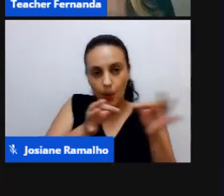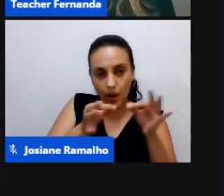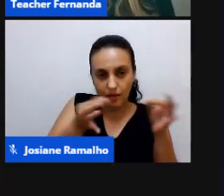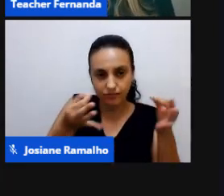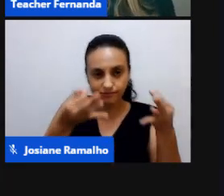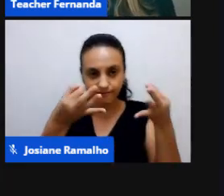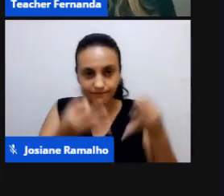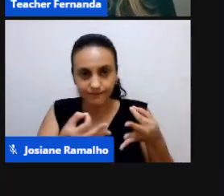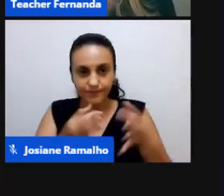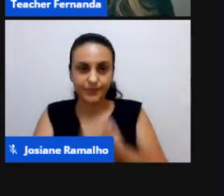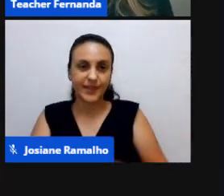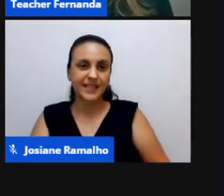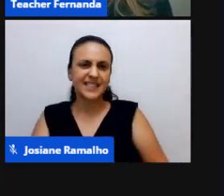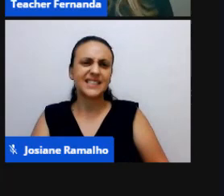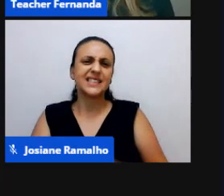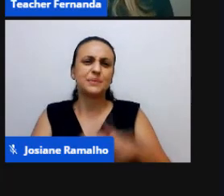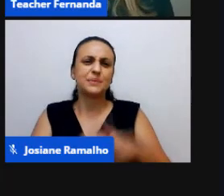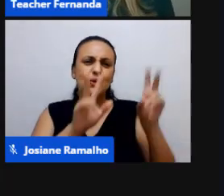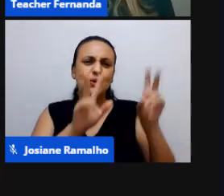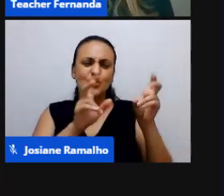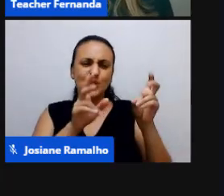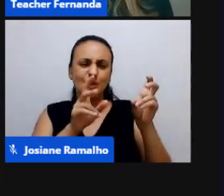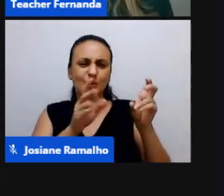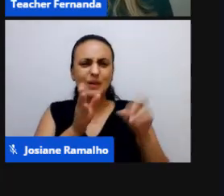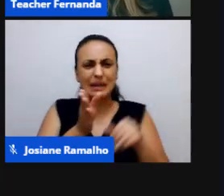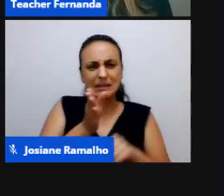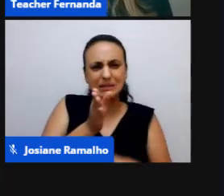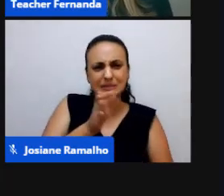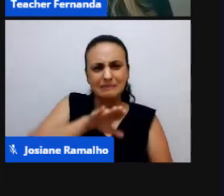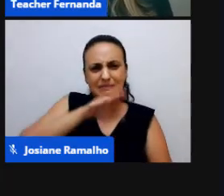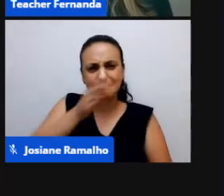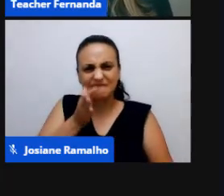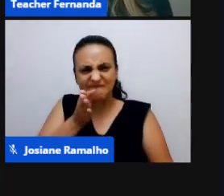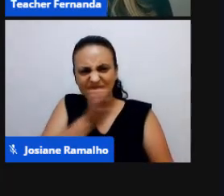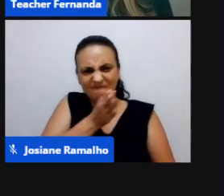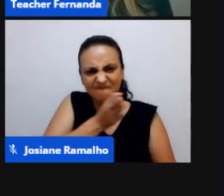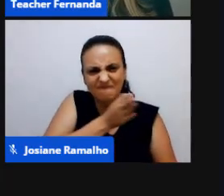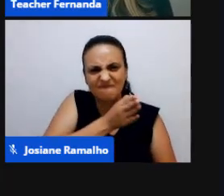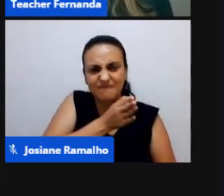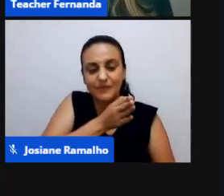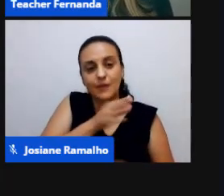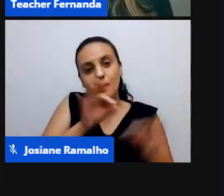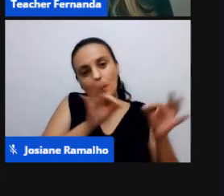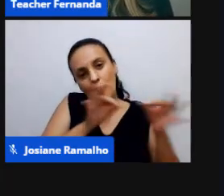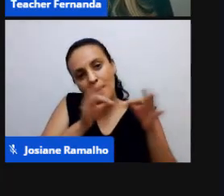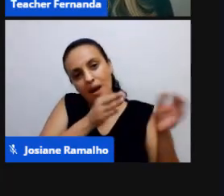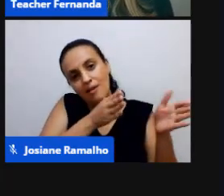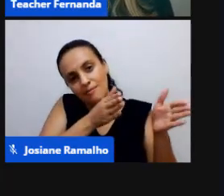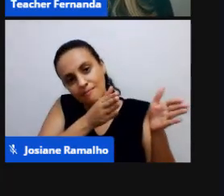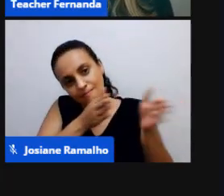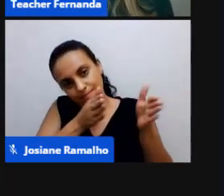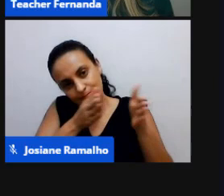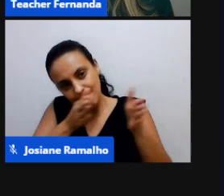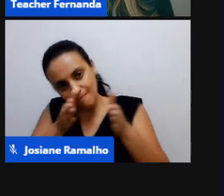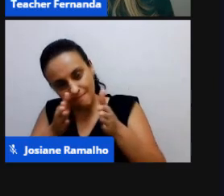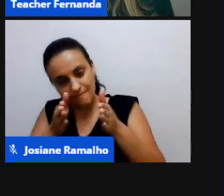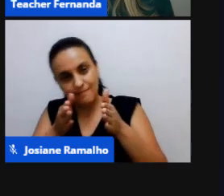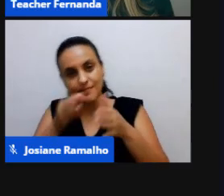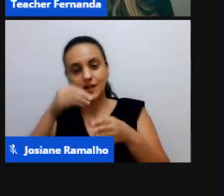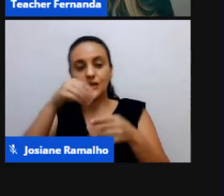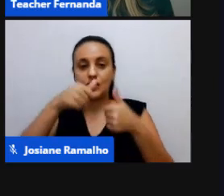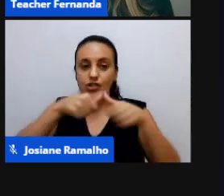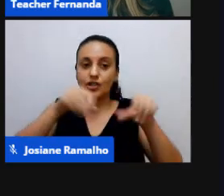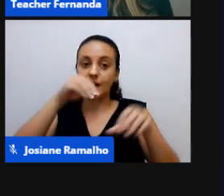está muito encostado aqui, né? Na borda dessa apresentação. Vamos trazer ele para dentro da margem? Olha aqui,